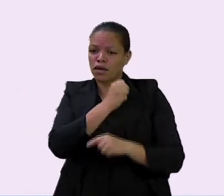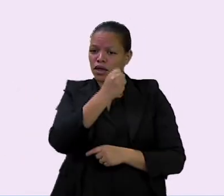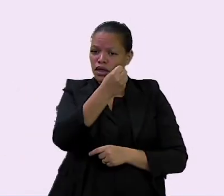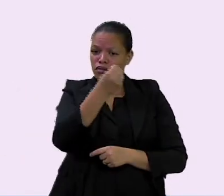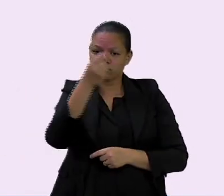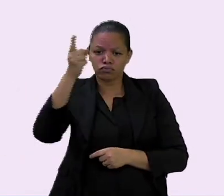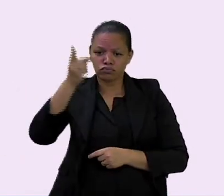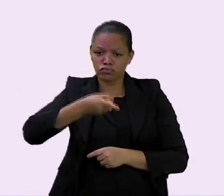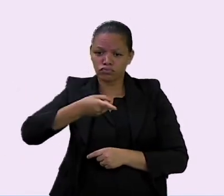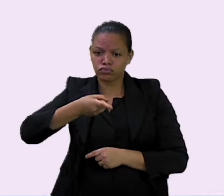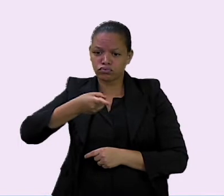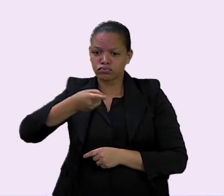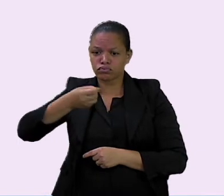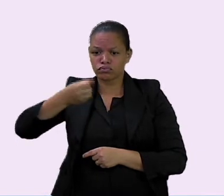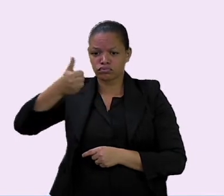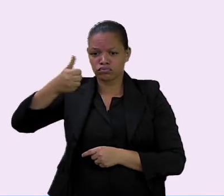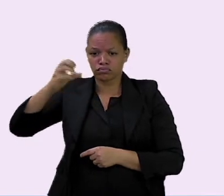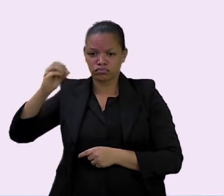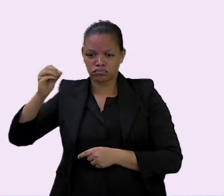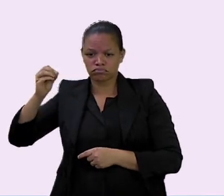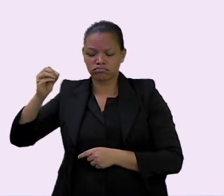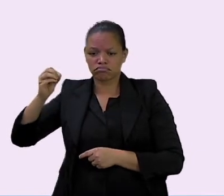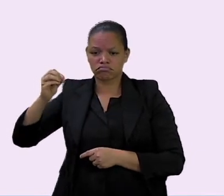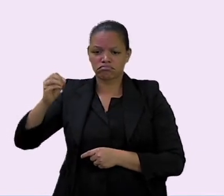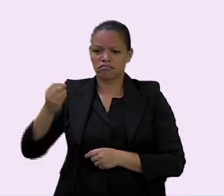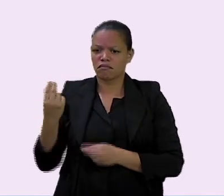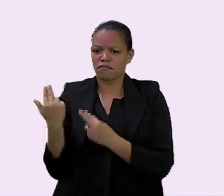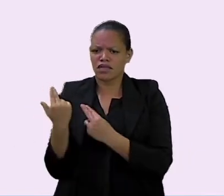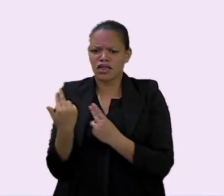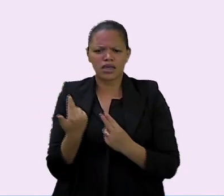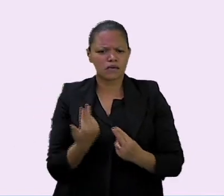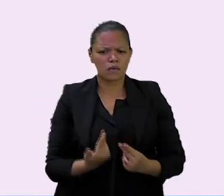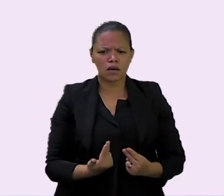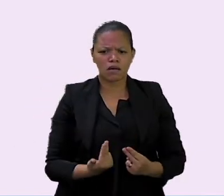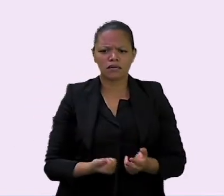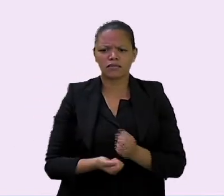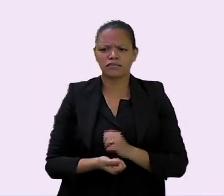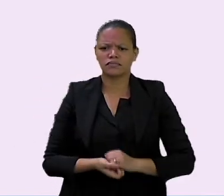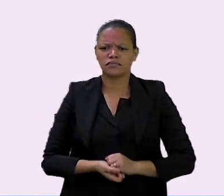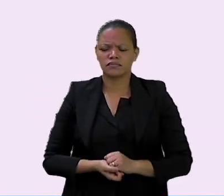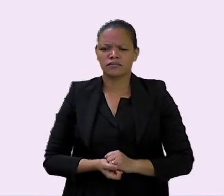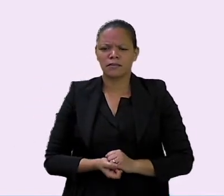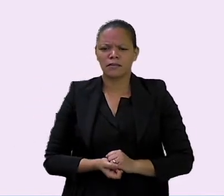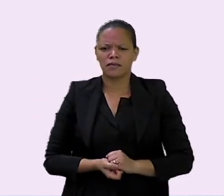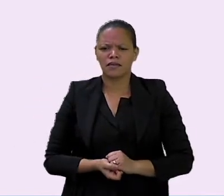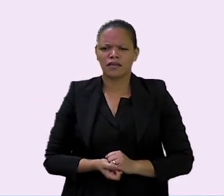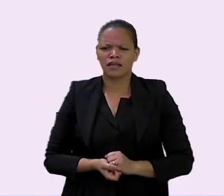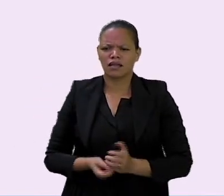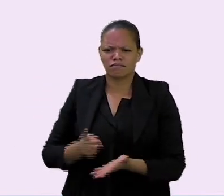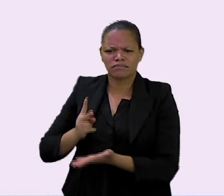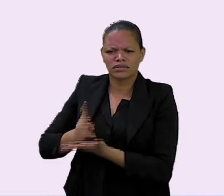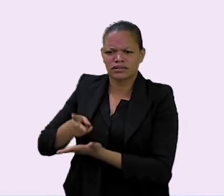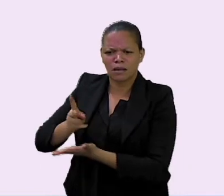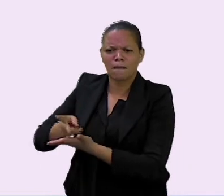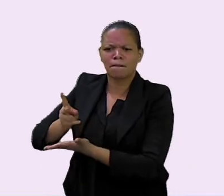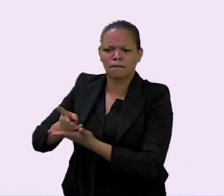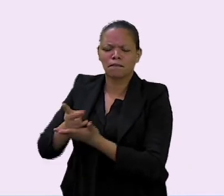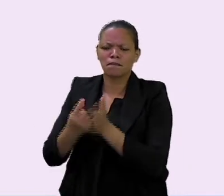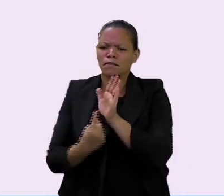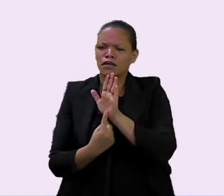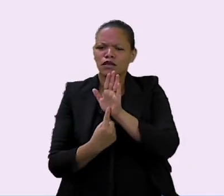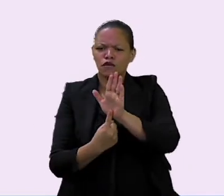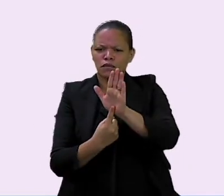coisa, tá? Representa a mesma quantidade. Então, sempre que aparecer no denominador o 10, o algarismo